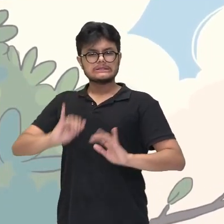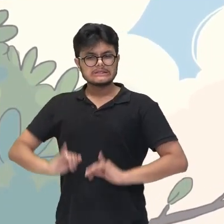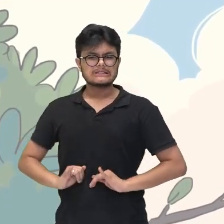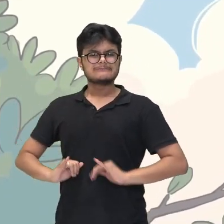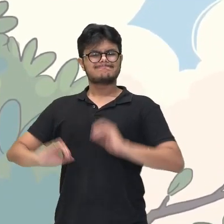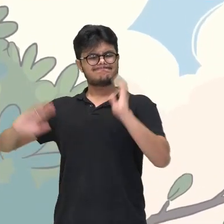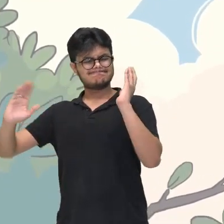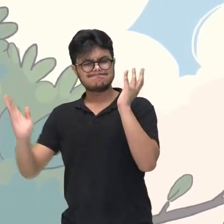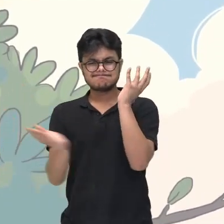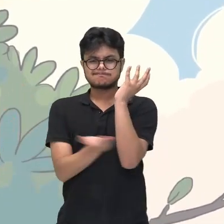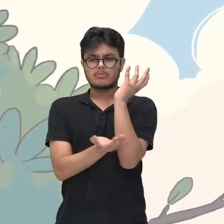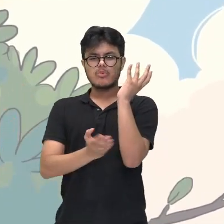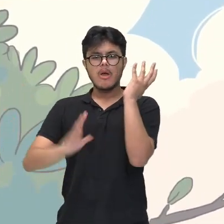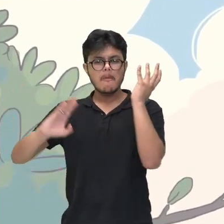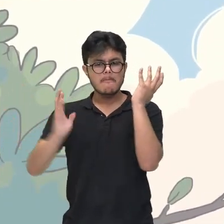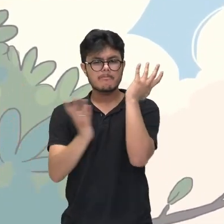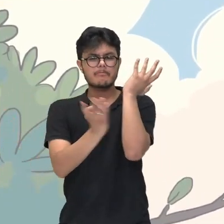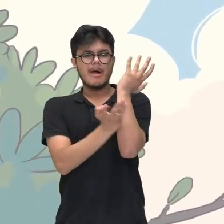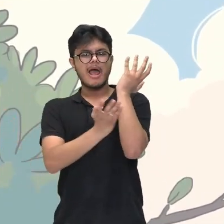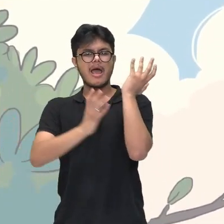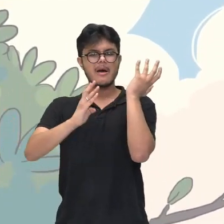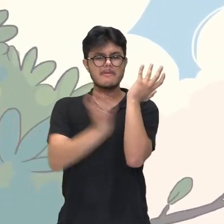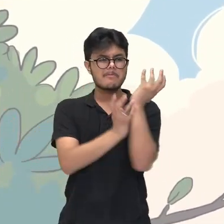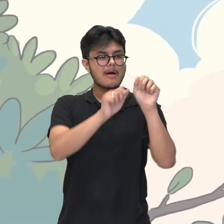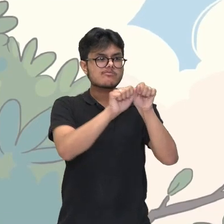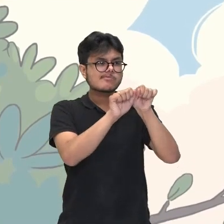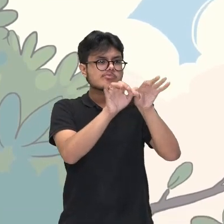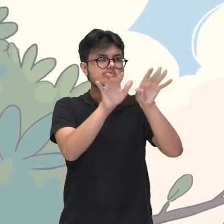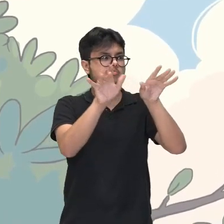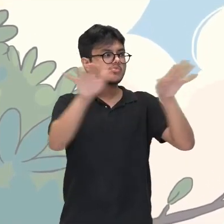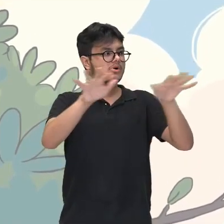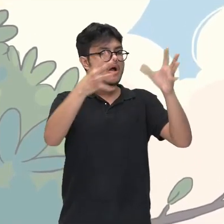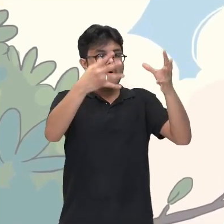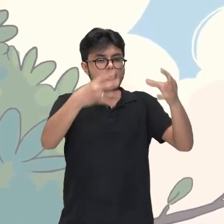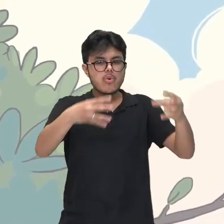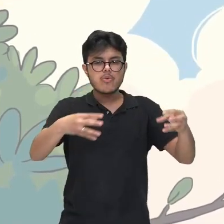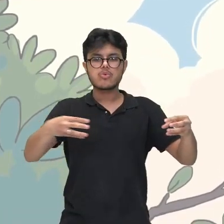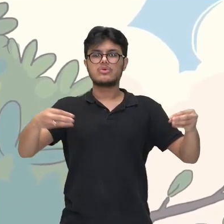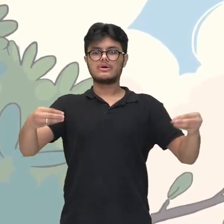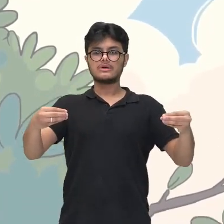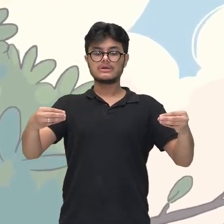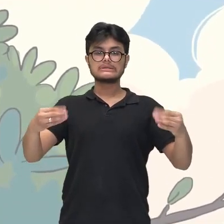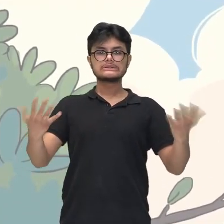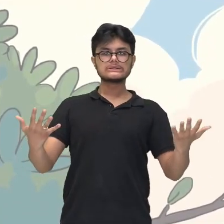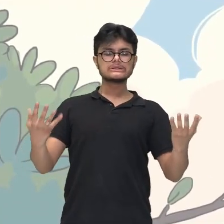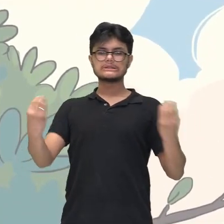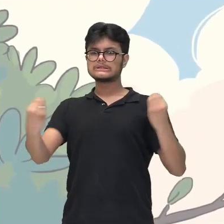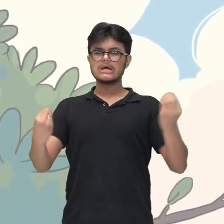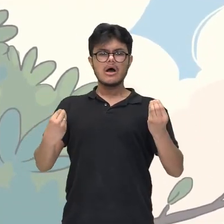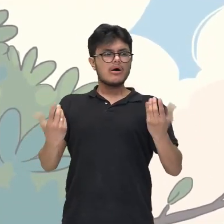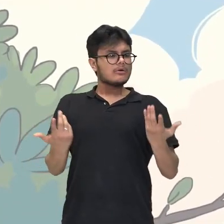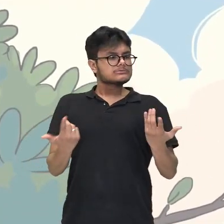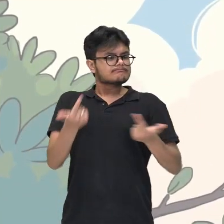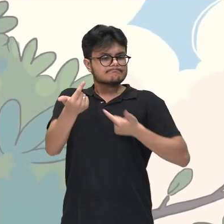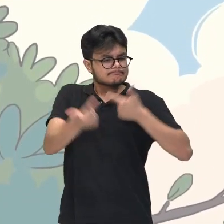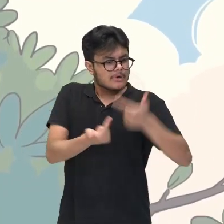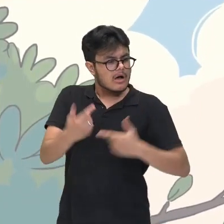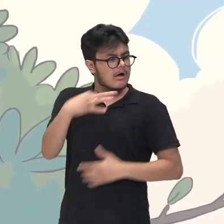facão, nem o zunzum dos besouros bisbilhotando escuta. Pensa no serviço, no dinheiro que vai